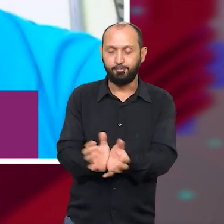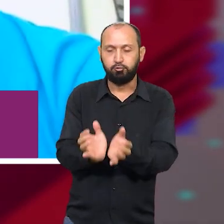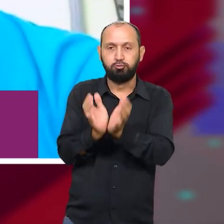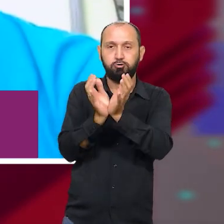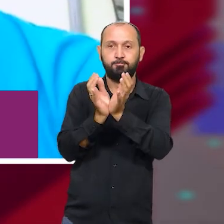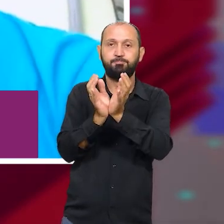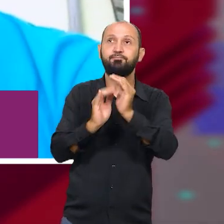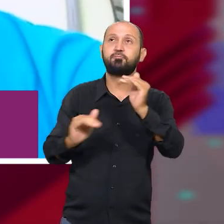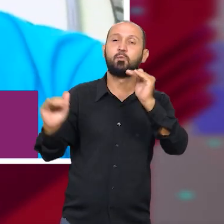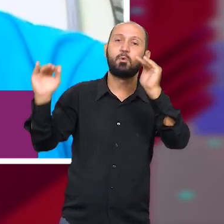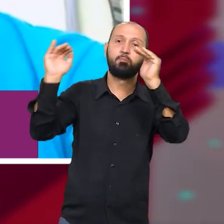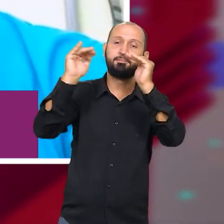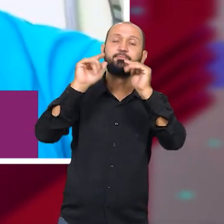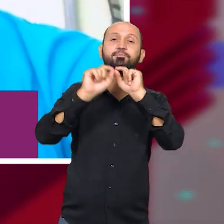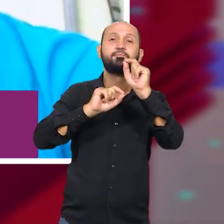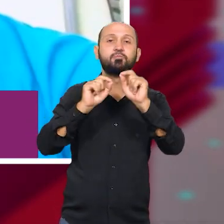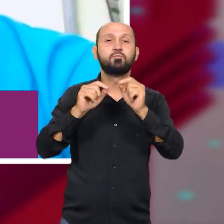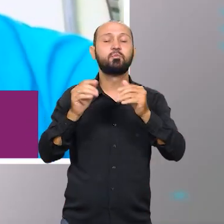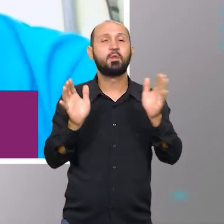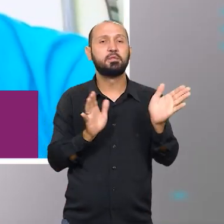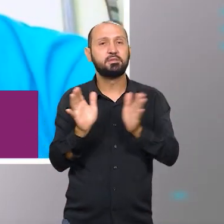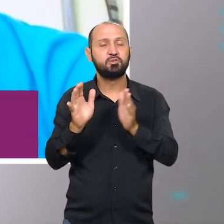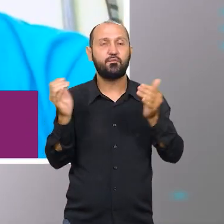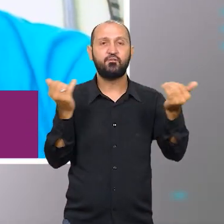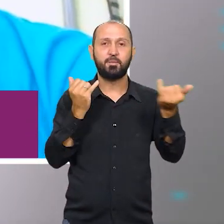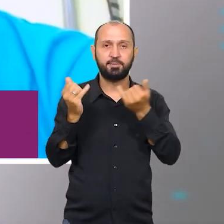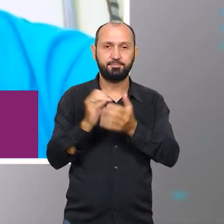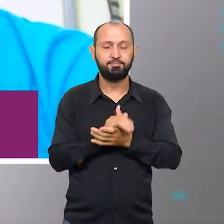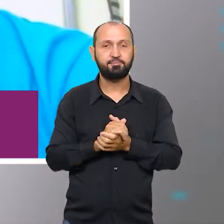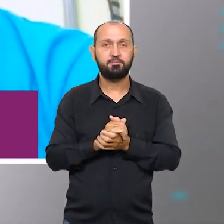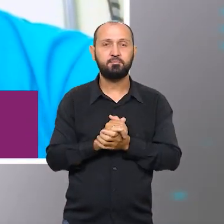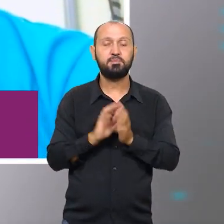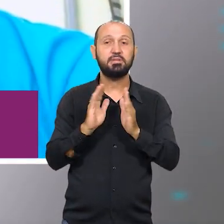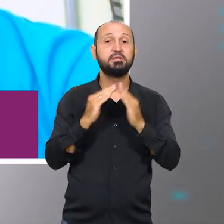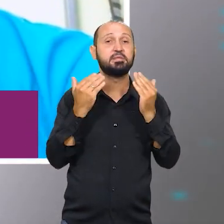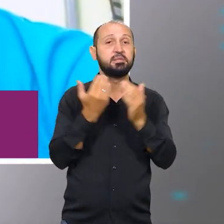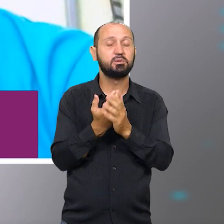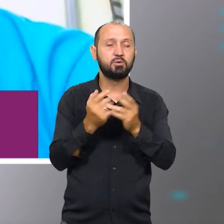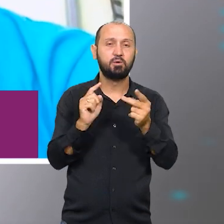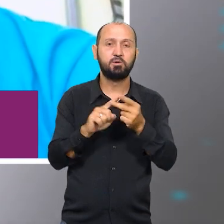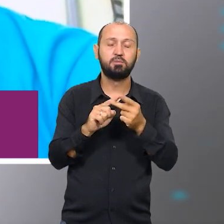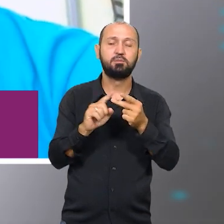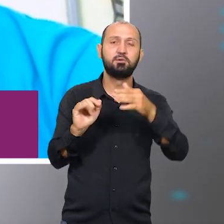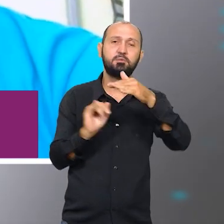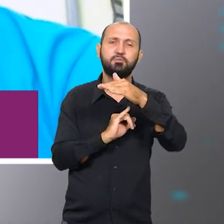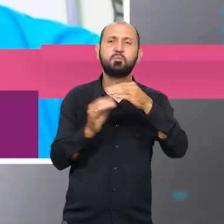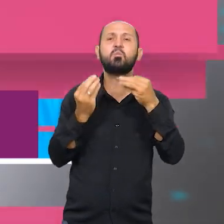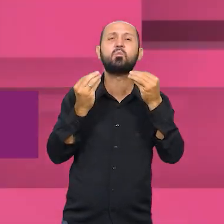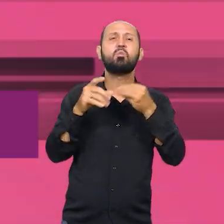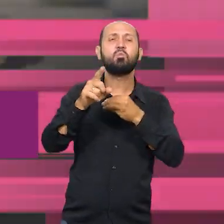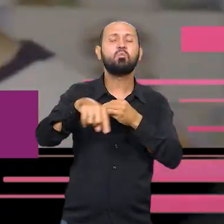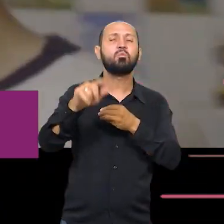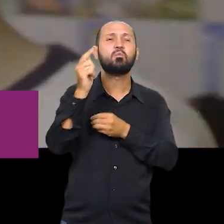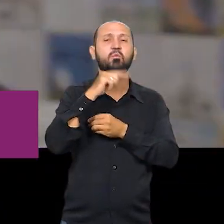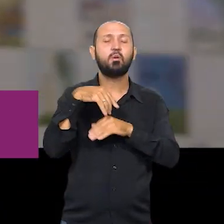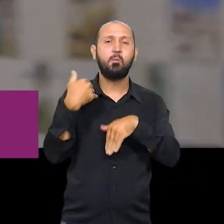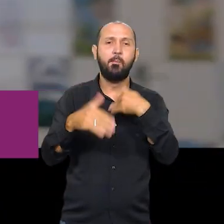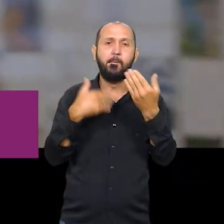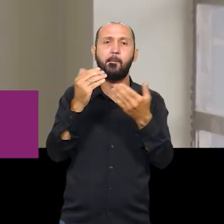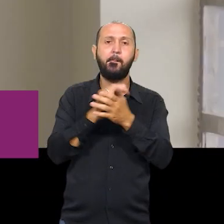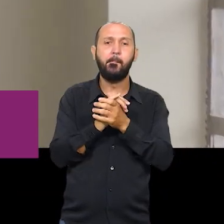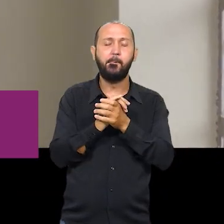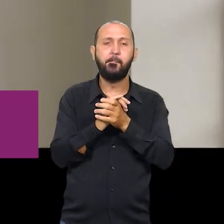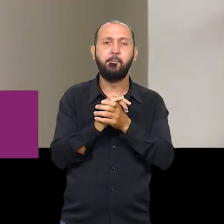classes mais altas, com acesso à informação. E as escolas, as instituições, como é que você enxerga essa evolução, por exemplo,